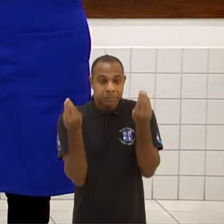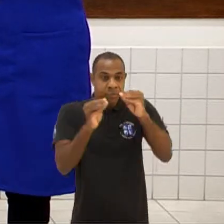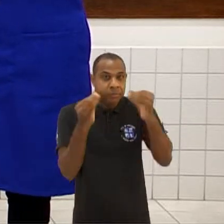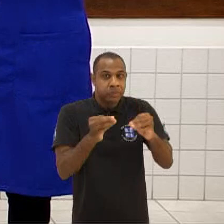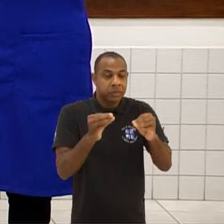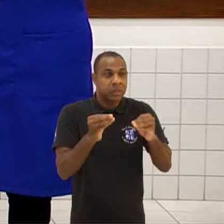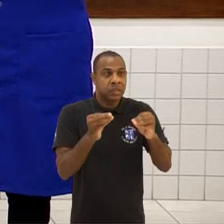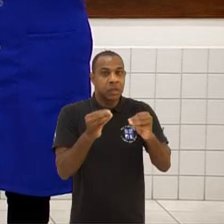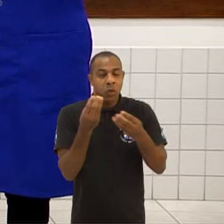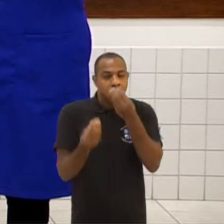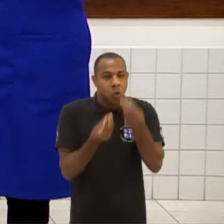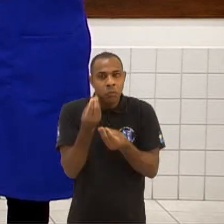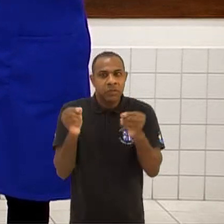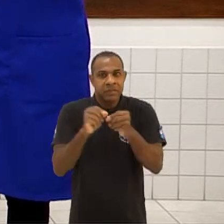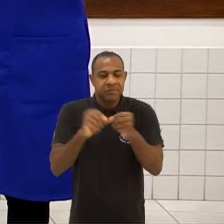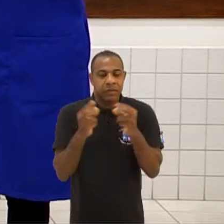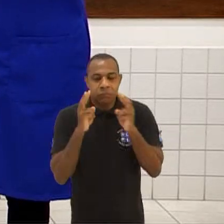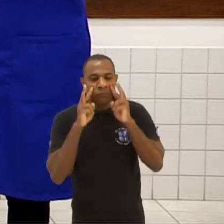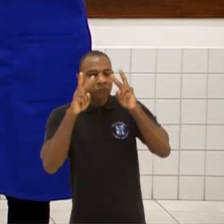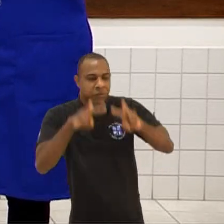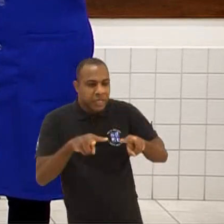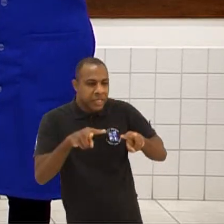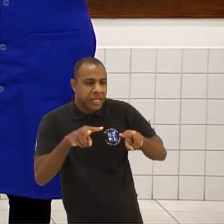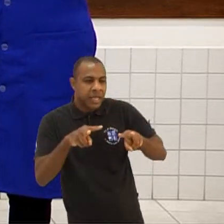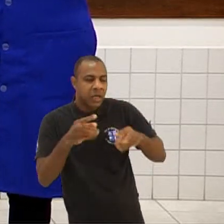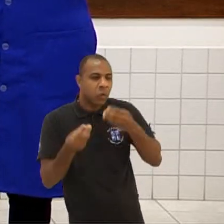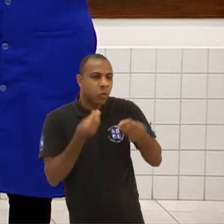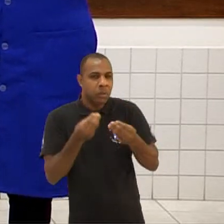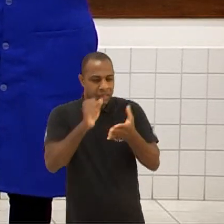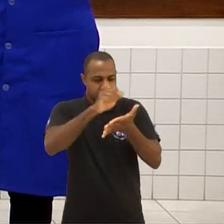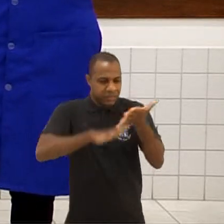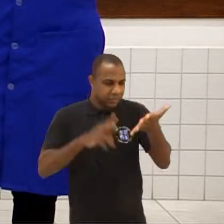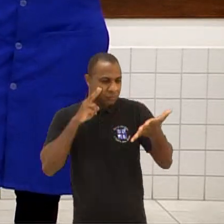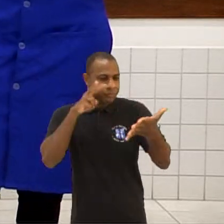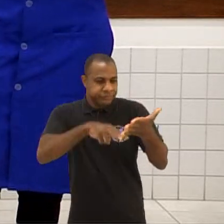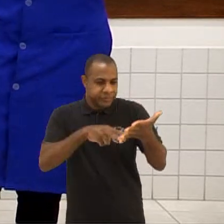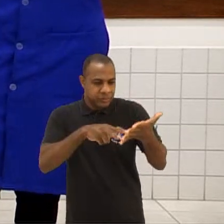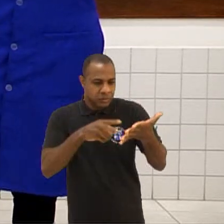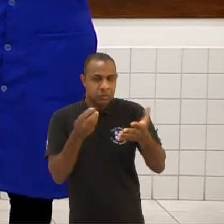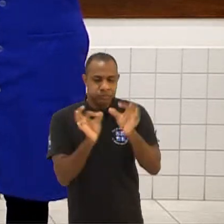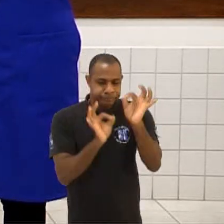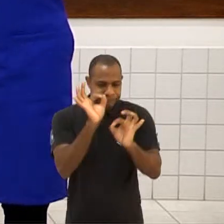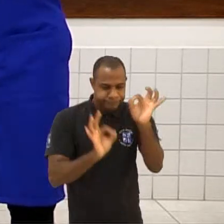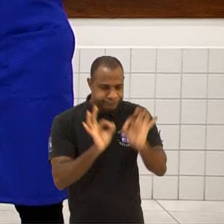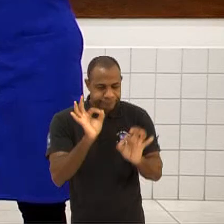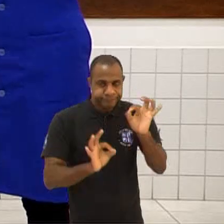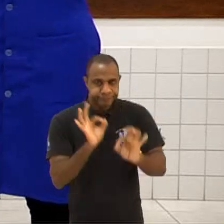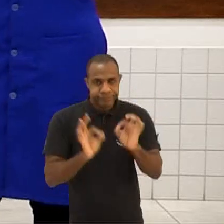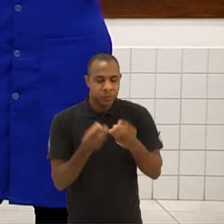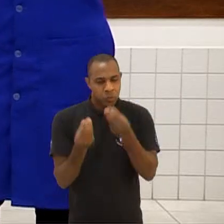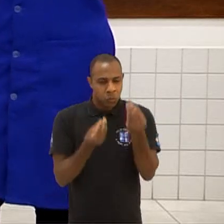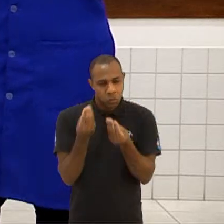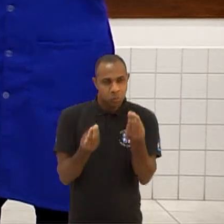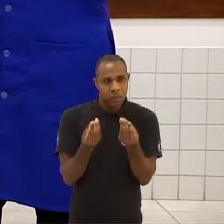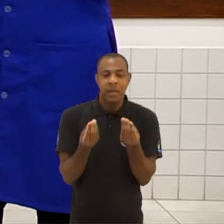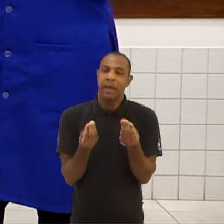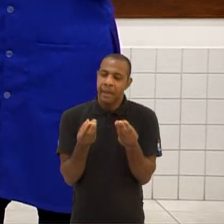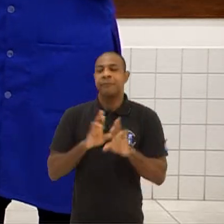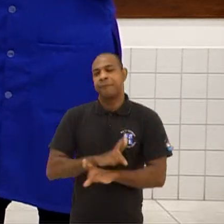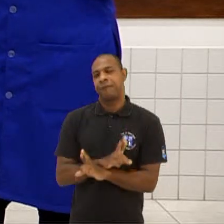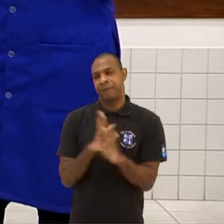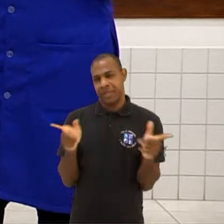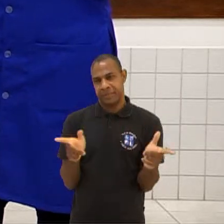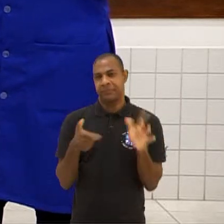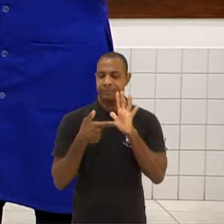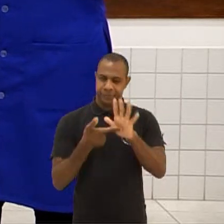dela, né, a forma que você vê o exercício, na hora que você monta a proporção, é